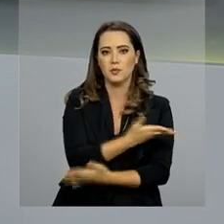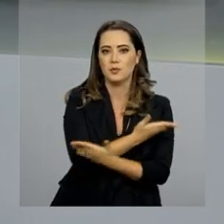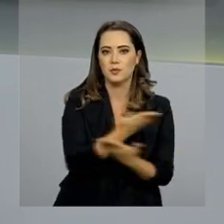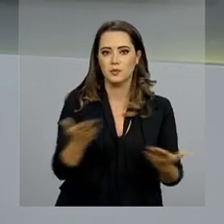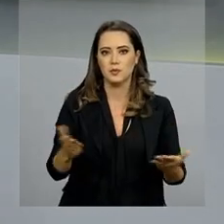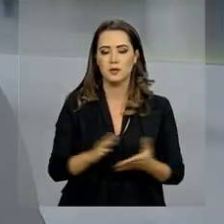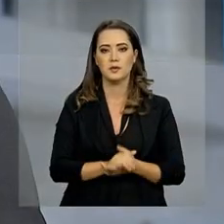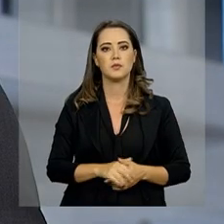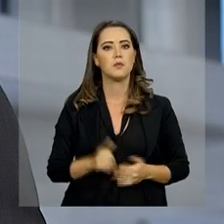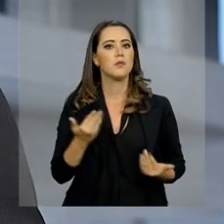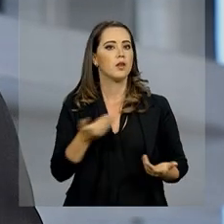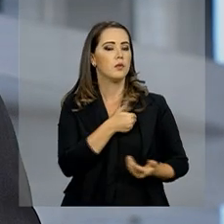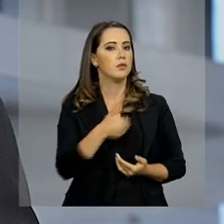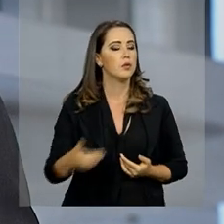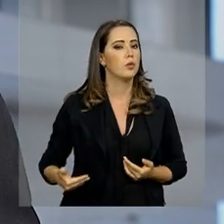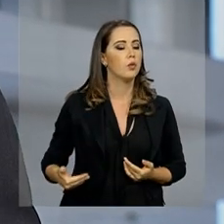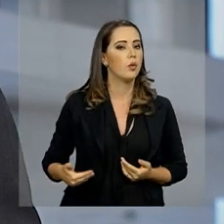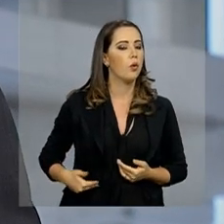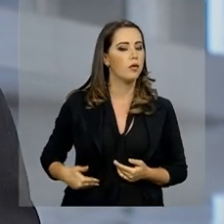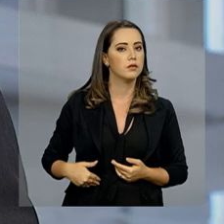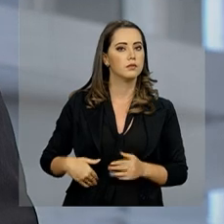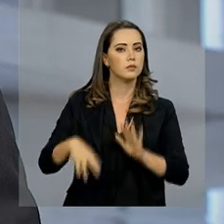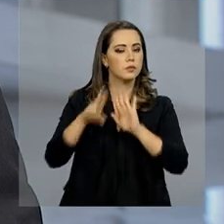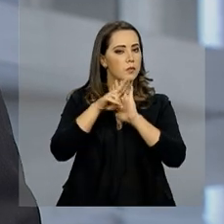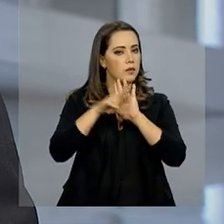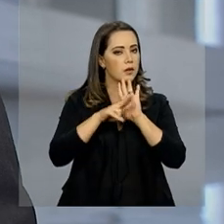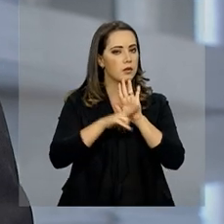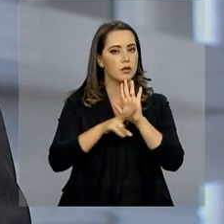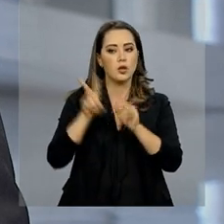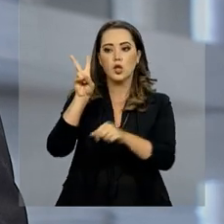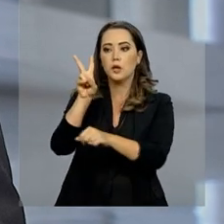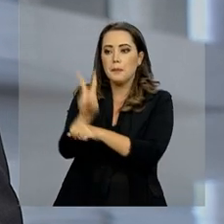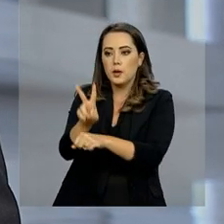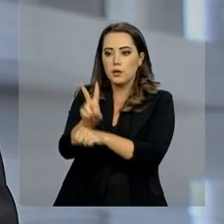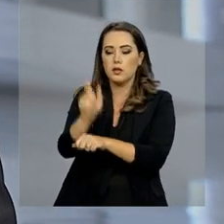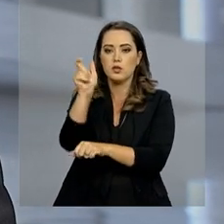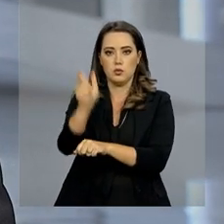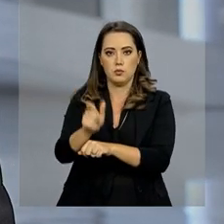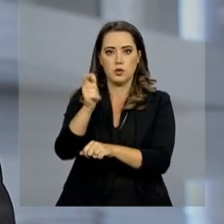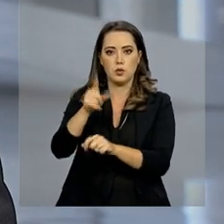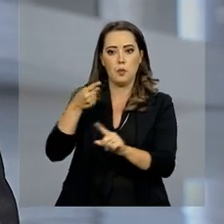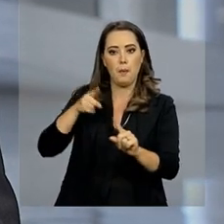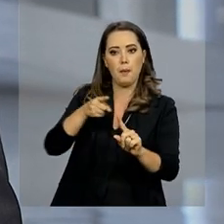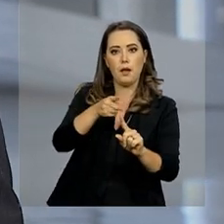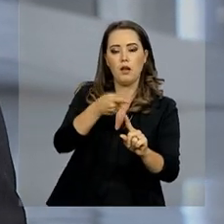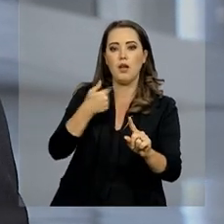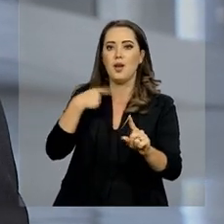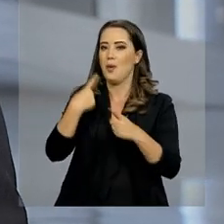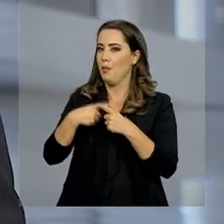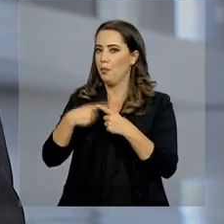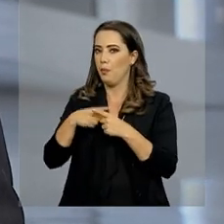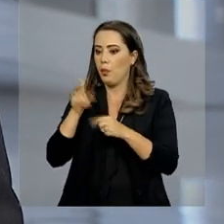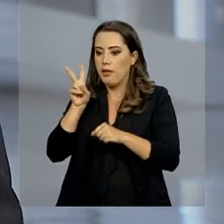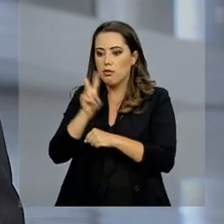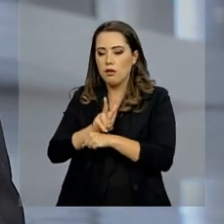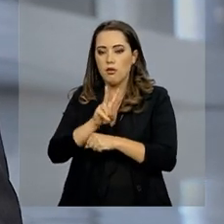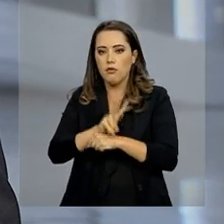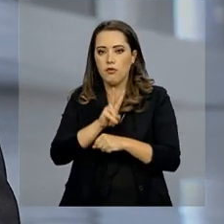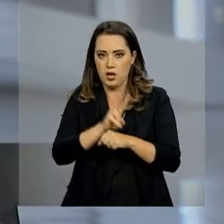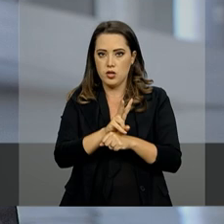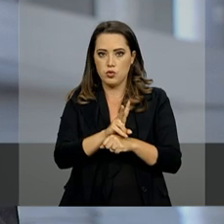tarde a todos o governo regulamentou o programa que protege pessoas ameaçadas pela atuação na defesa dos direitos humanos